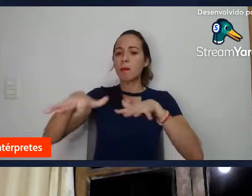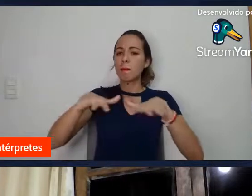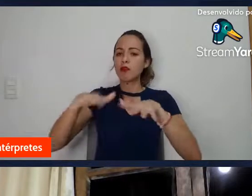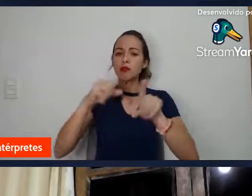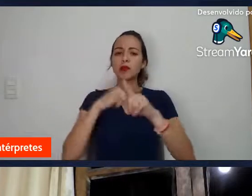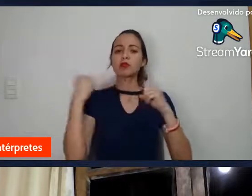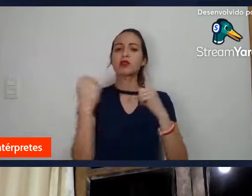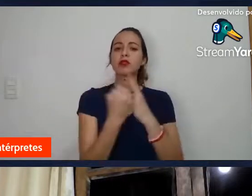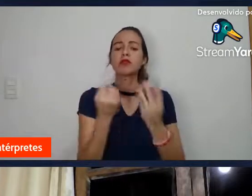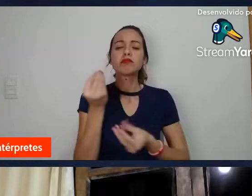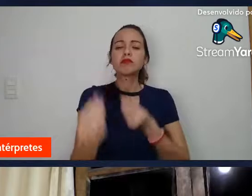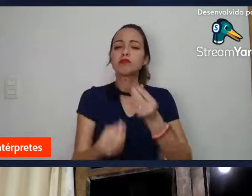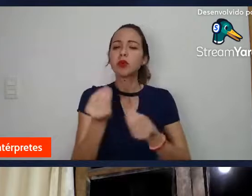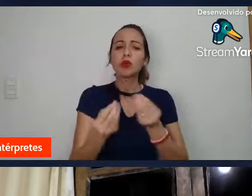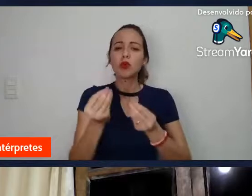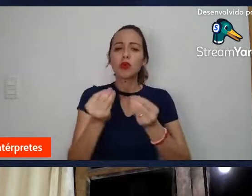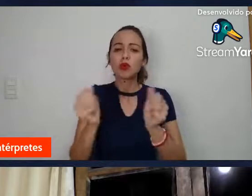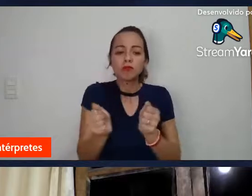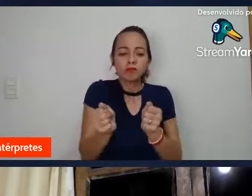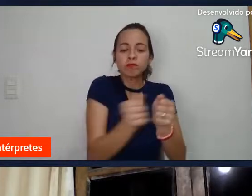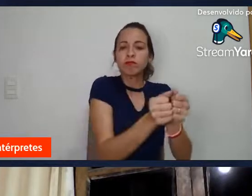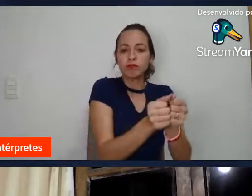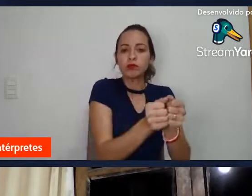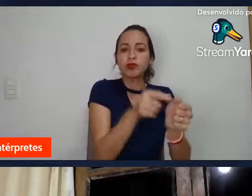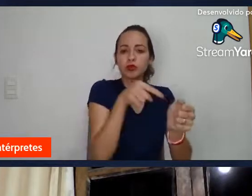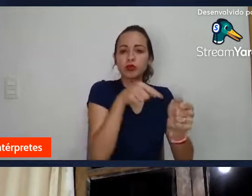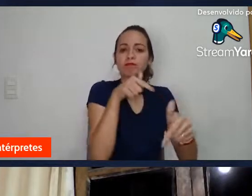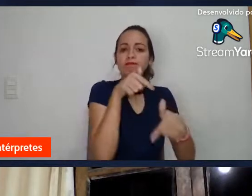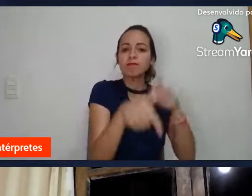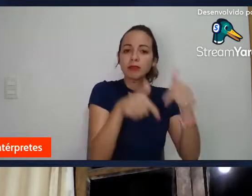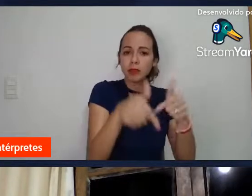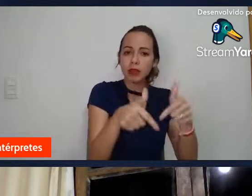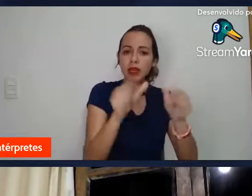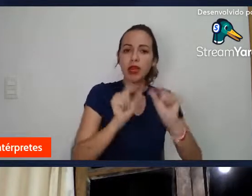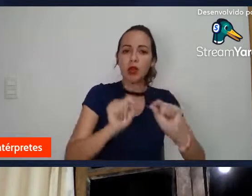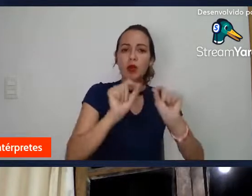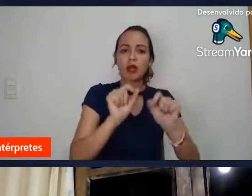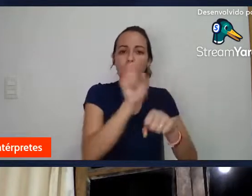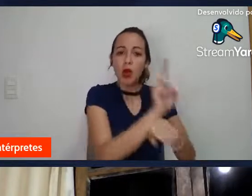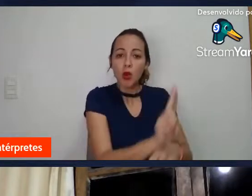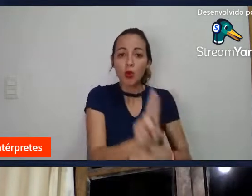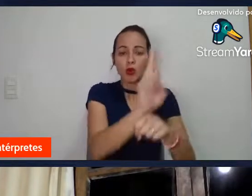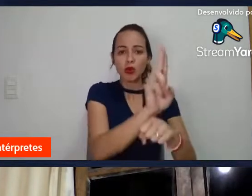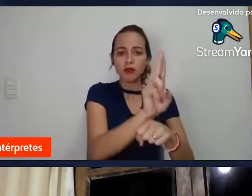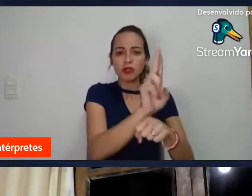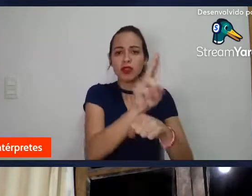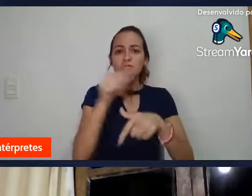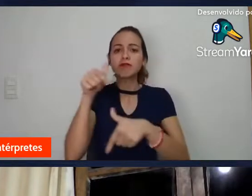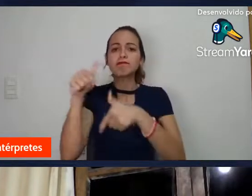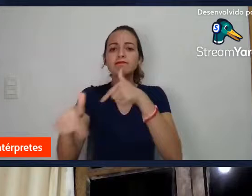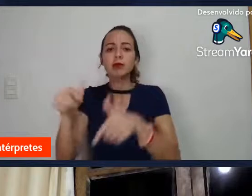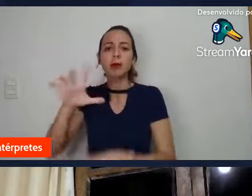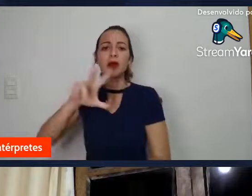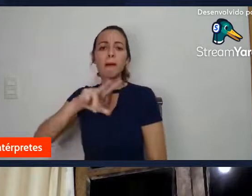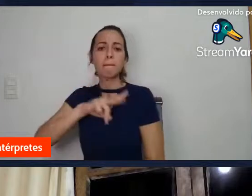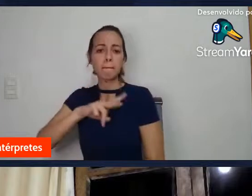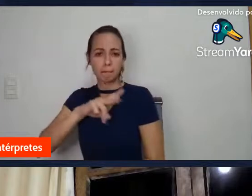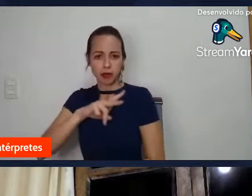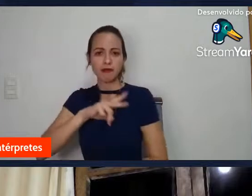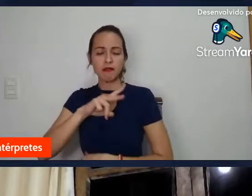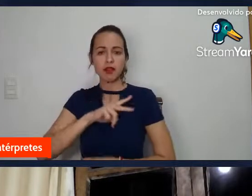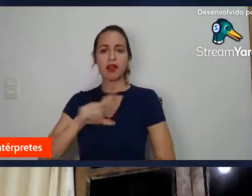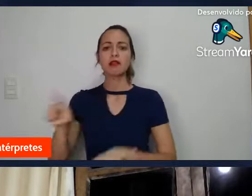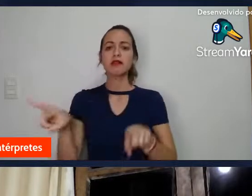todo, né, junto com universidades, né, faculdades privadas e